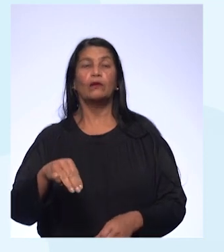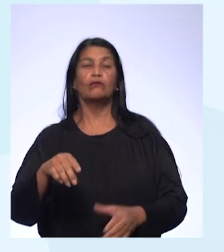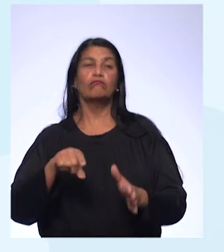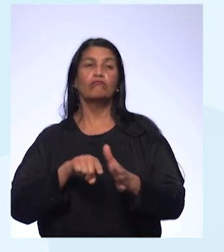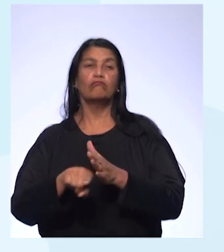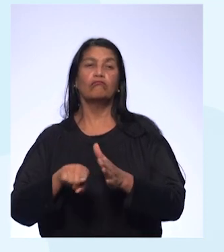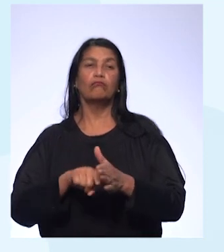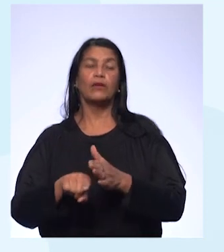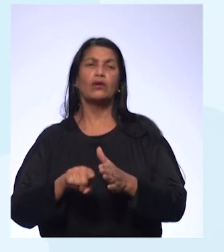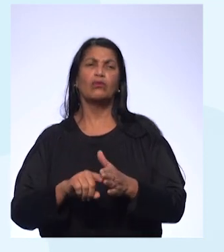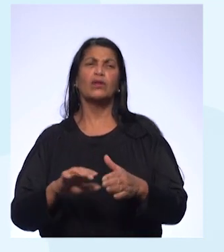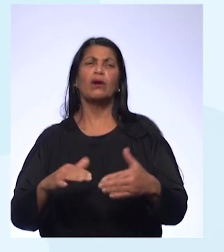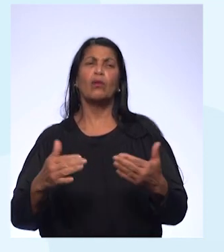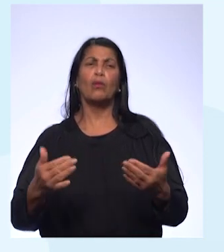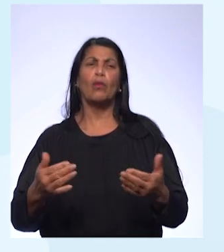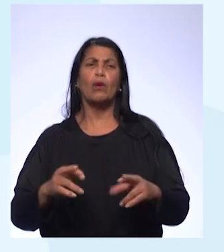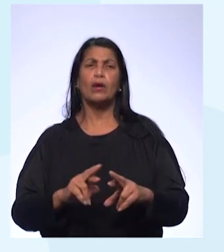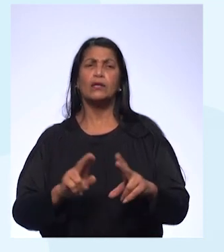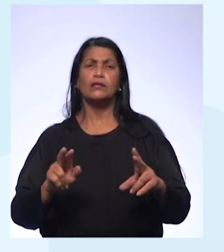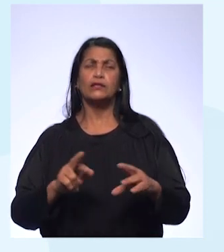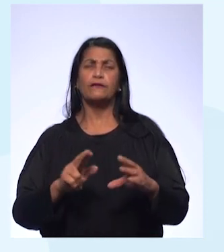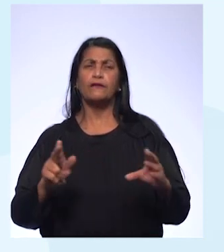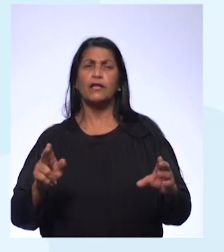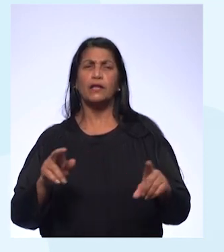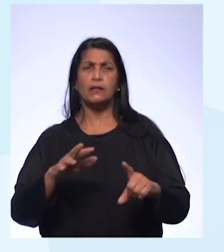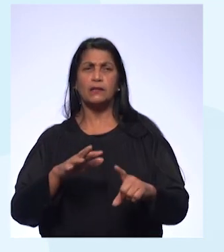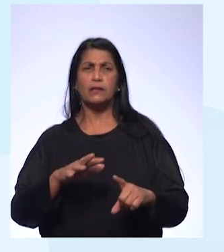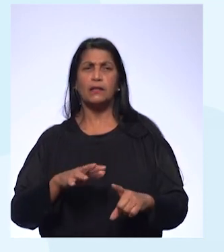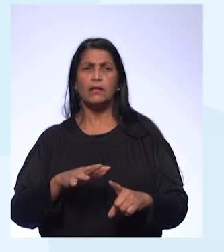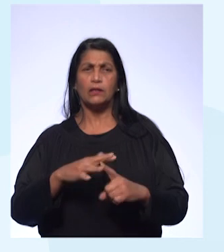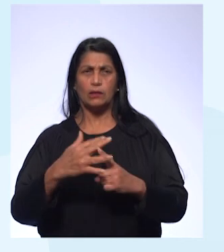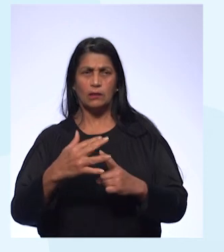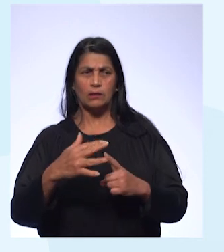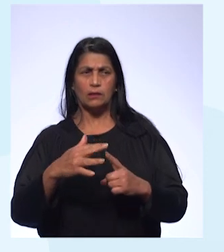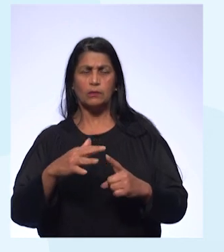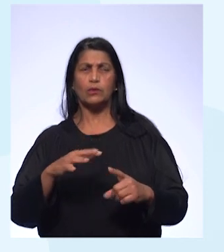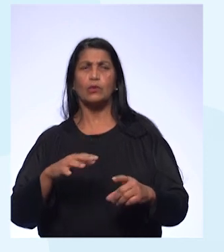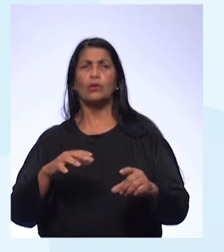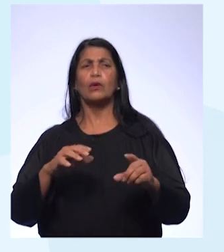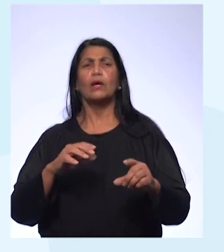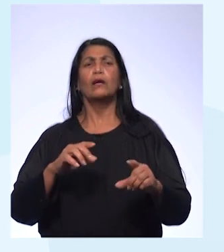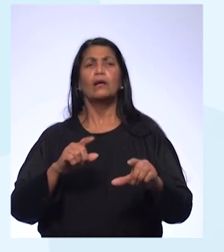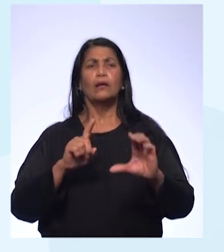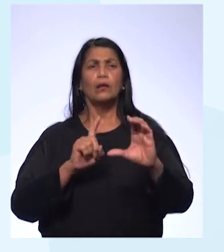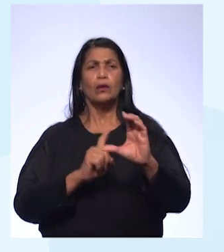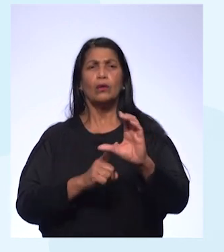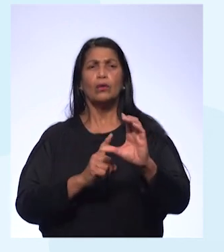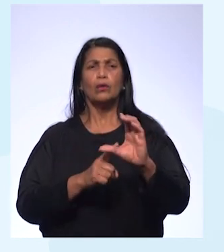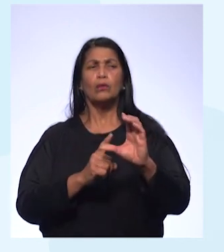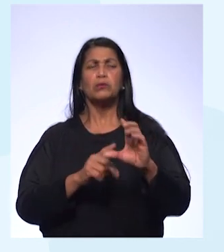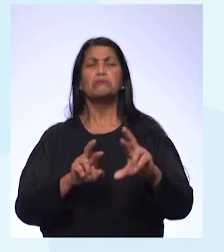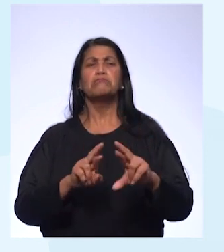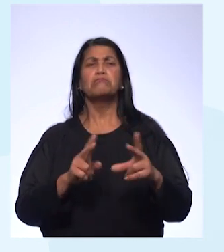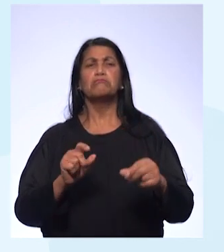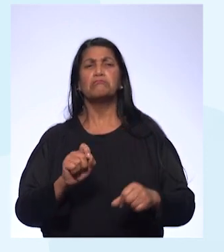aí. Qual a diferença entre socialismo e comunismo? Um minuto, tá, gente? Já já a gente volta.